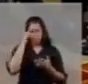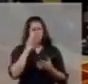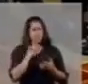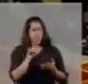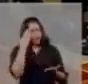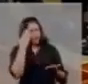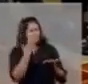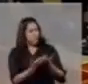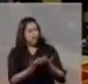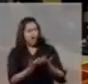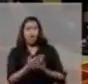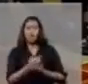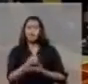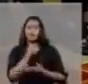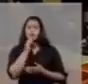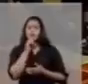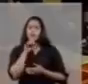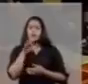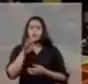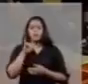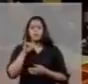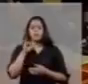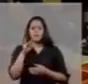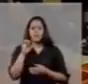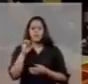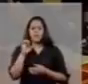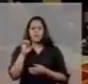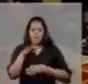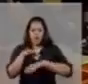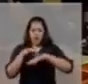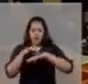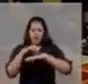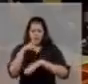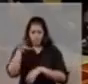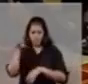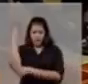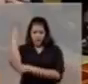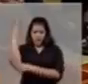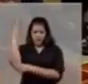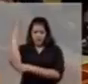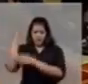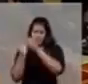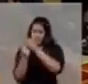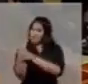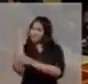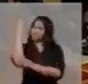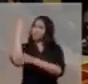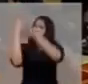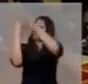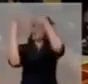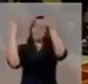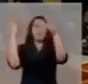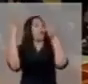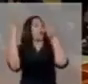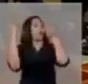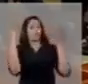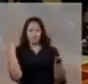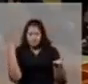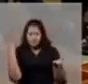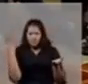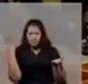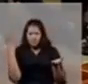acreditado, que bife dá em árvore. Alguém vai na árvore, colhe o bife e come. E eu começo com